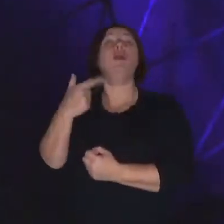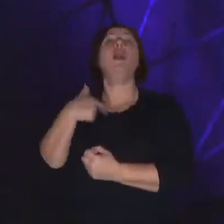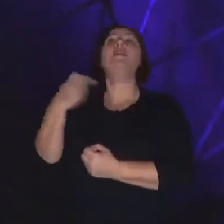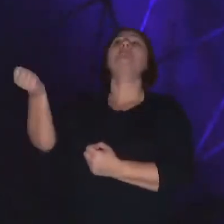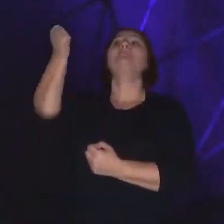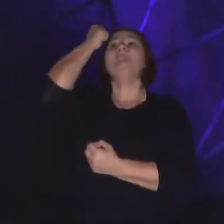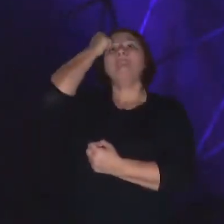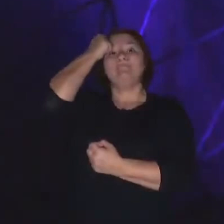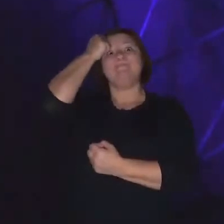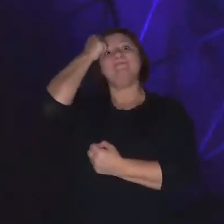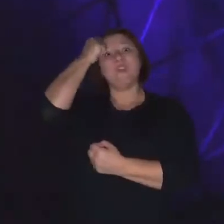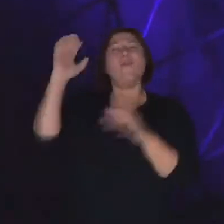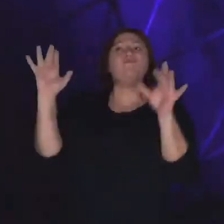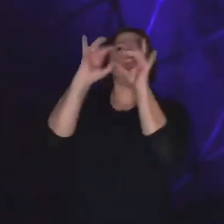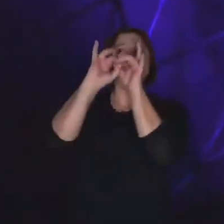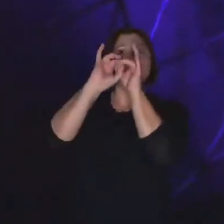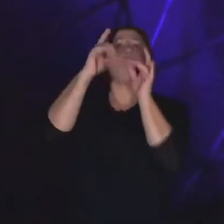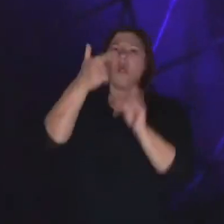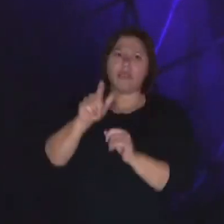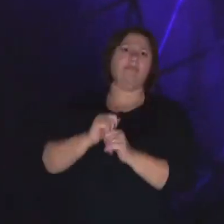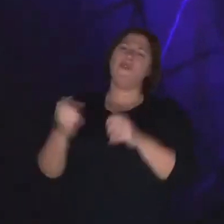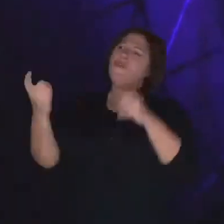que essa manhã, indo para a tarde,